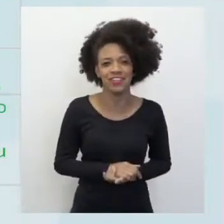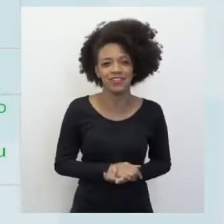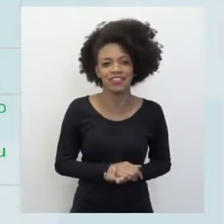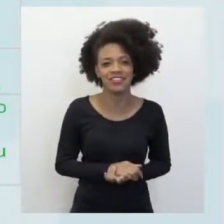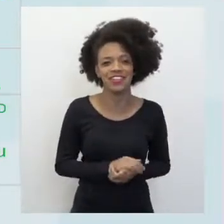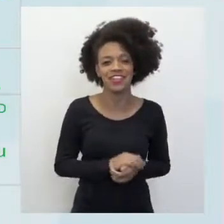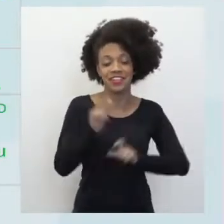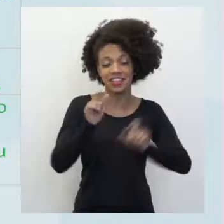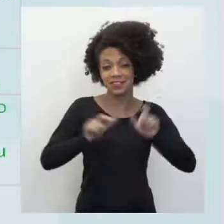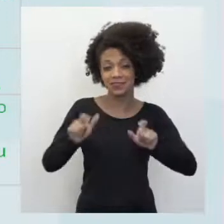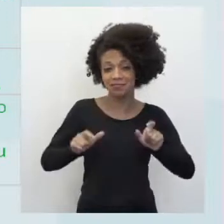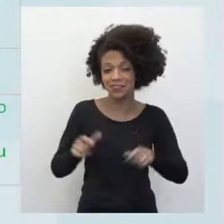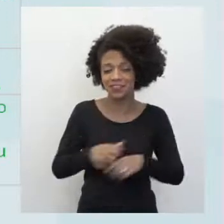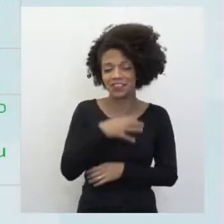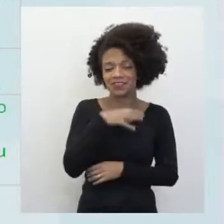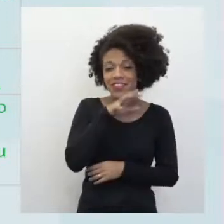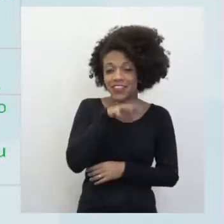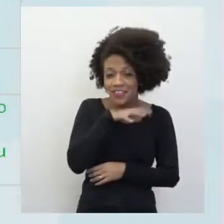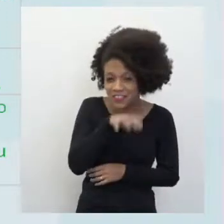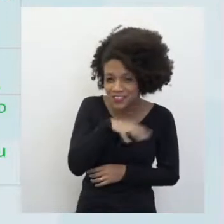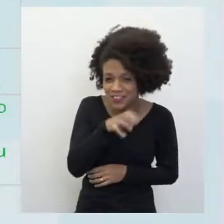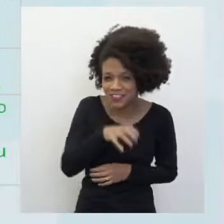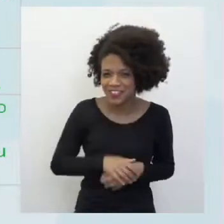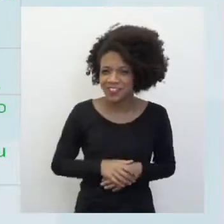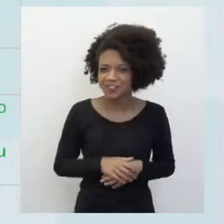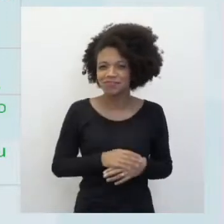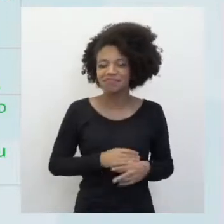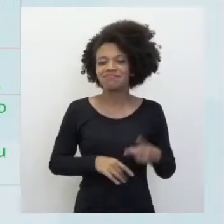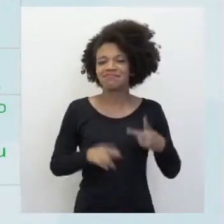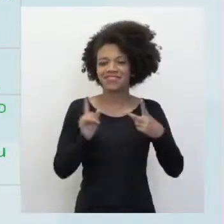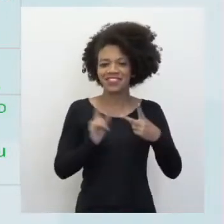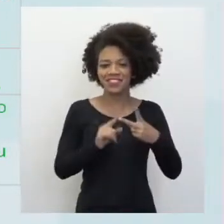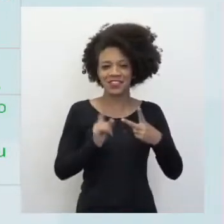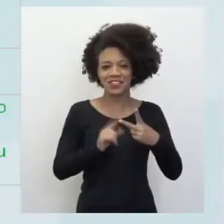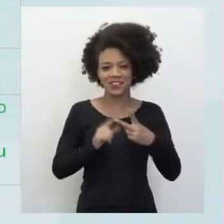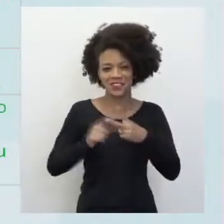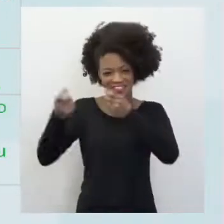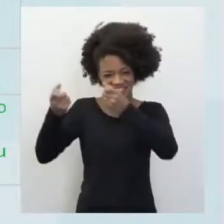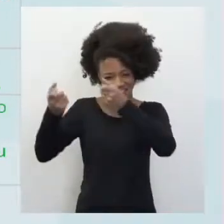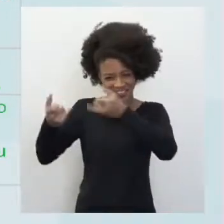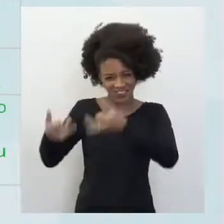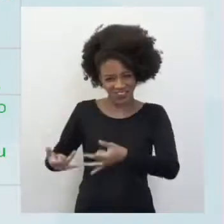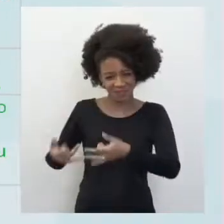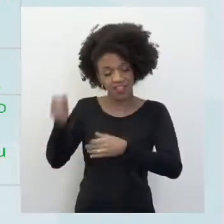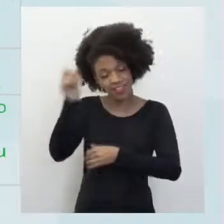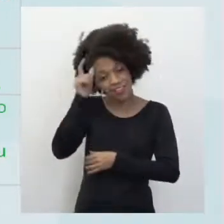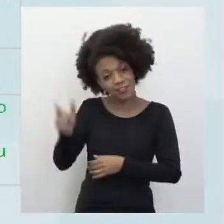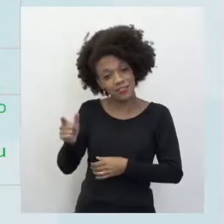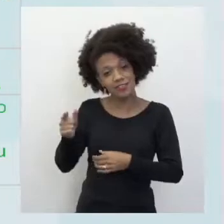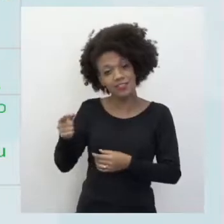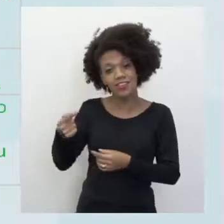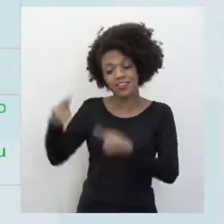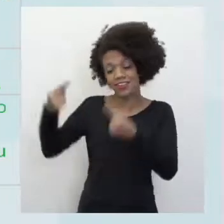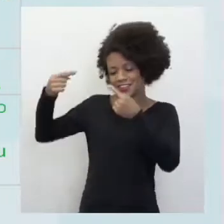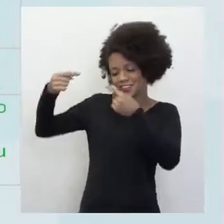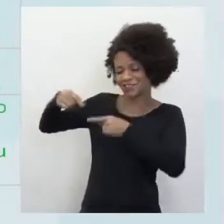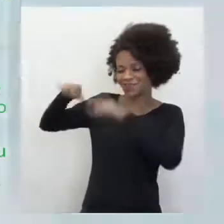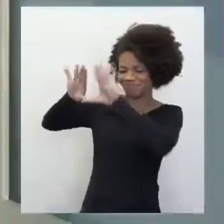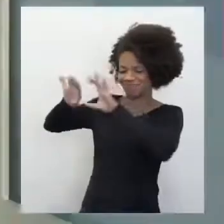todos os seres vivos. E no segundo explica segundo esta cultura, a divisão entre céu e a